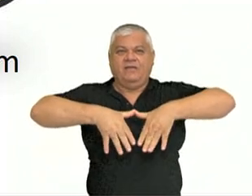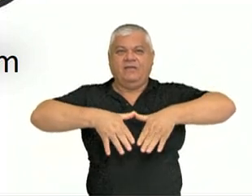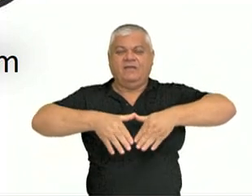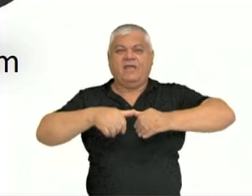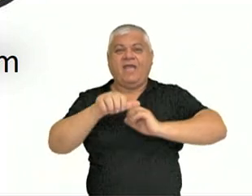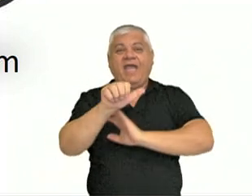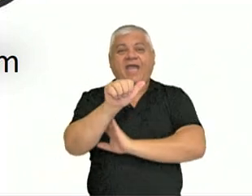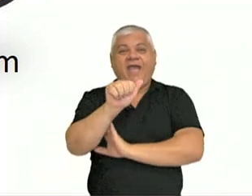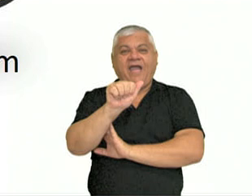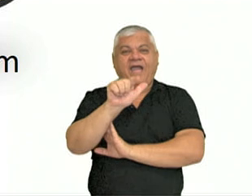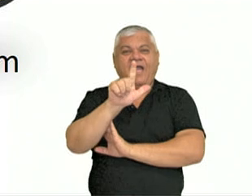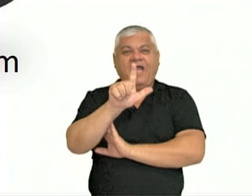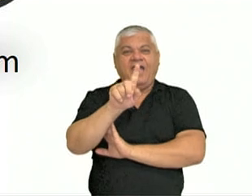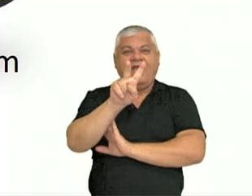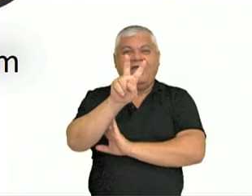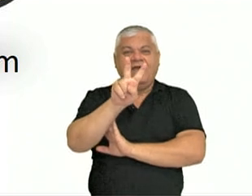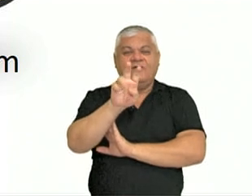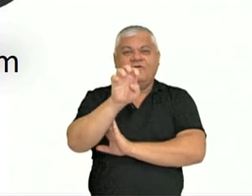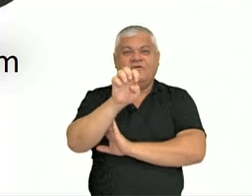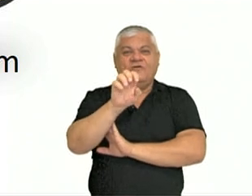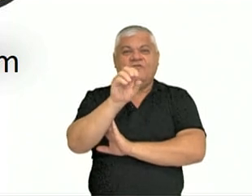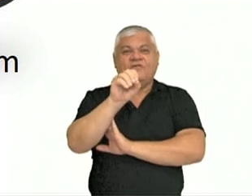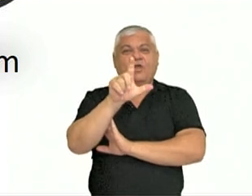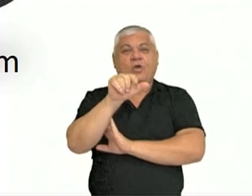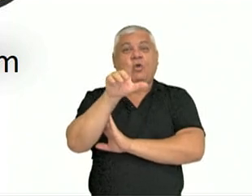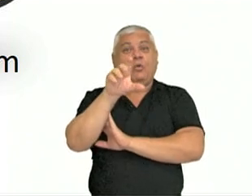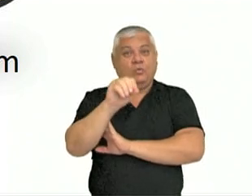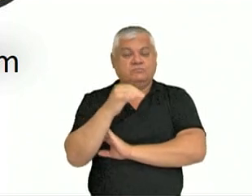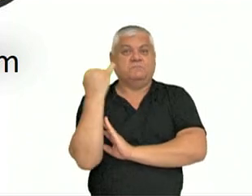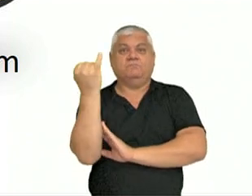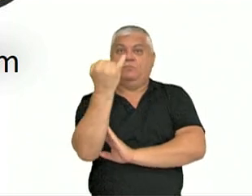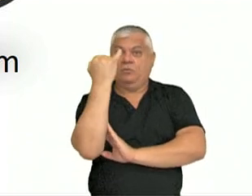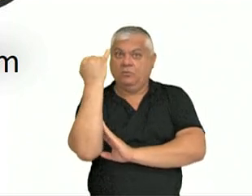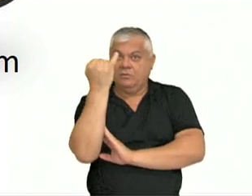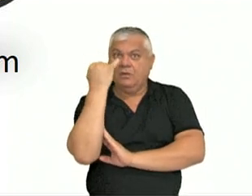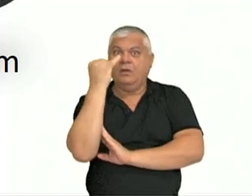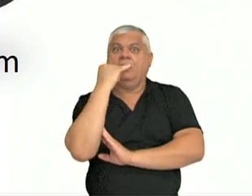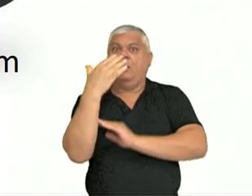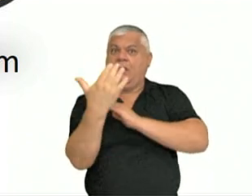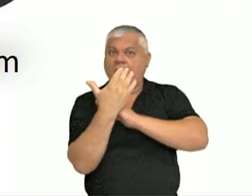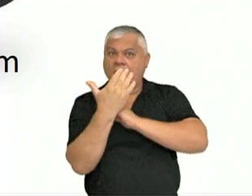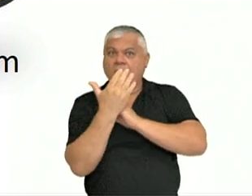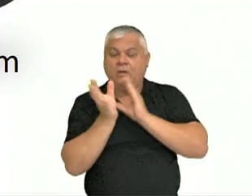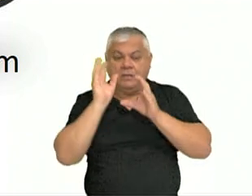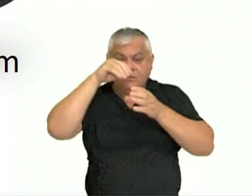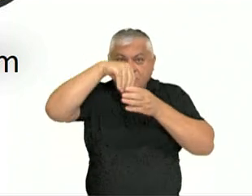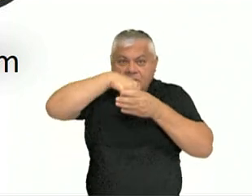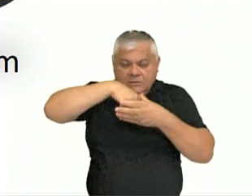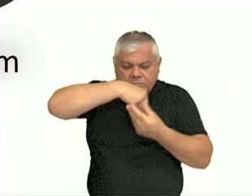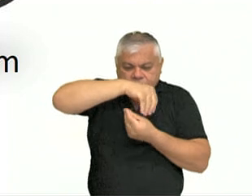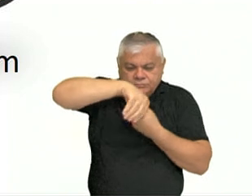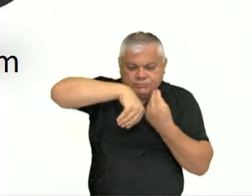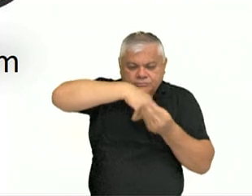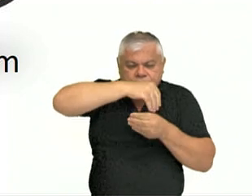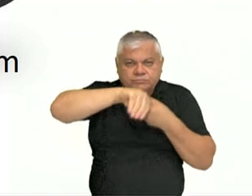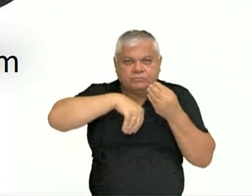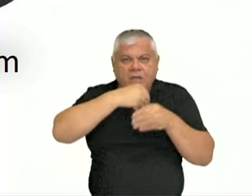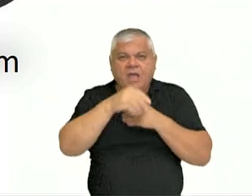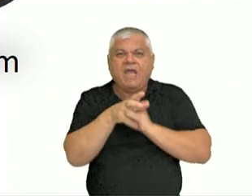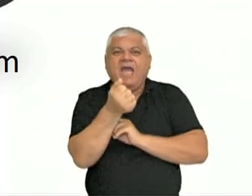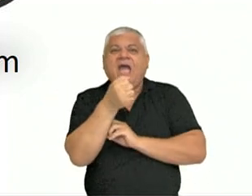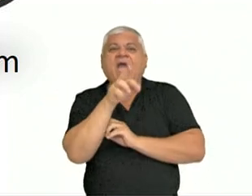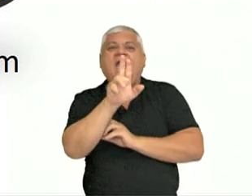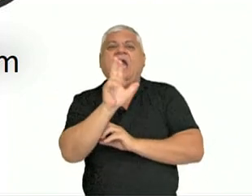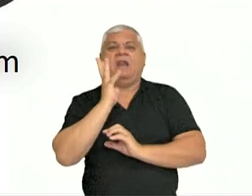pulmonares. São as unidades funcionais dos pulmões. É ali dentro delas que as trocas